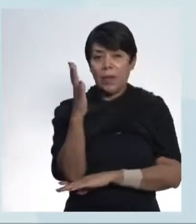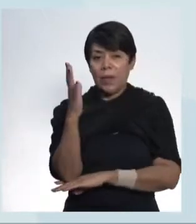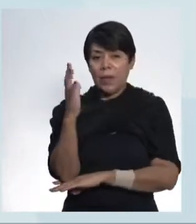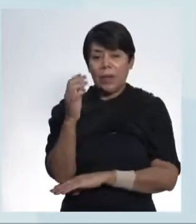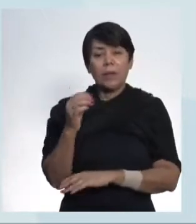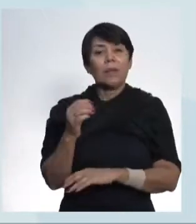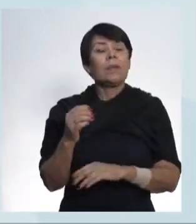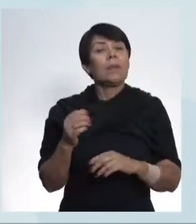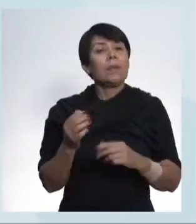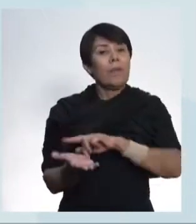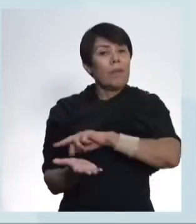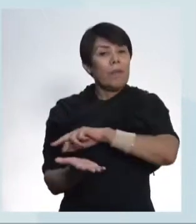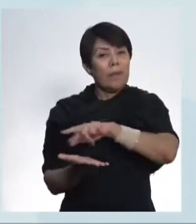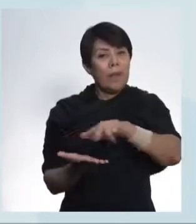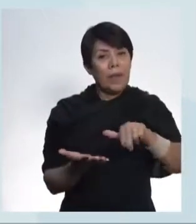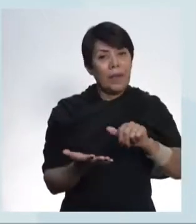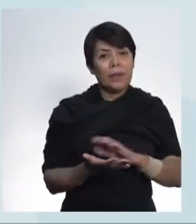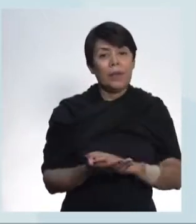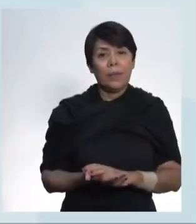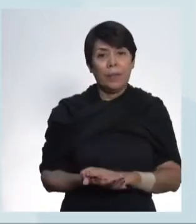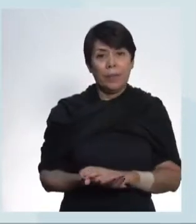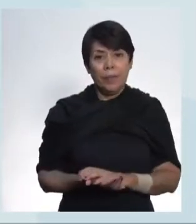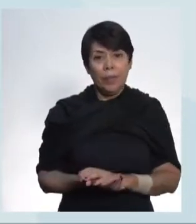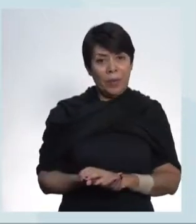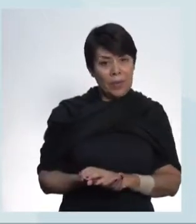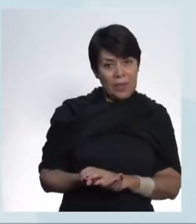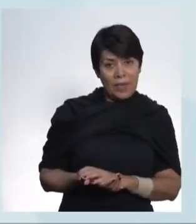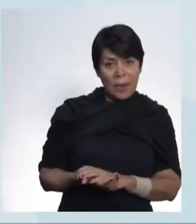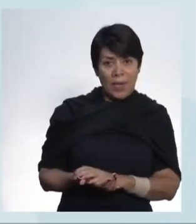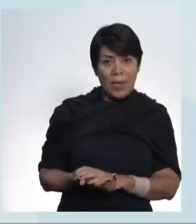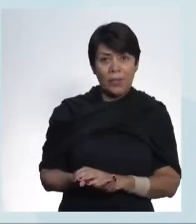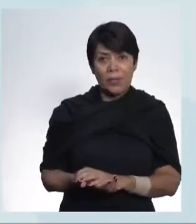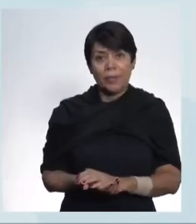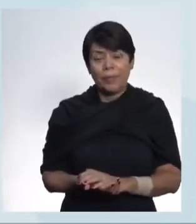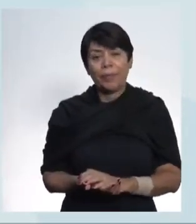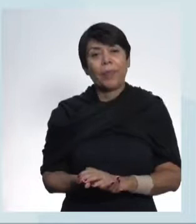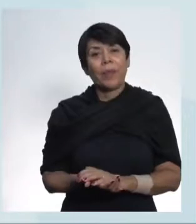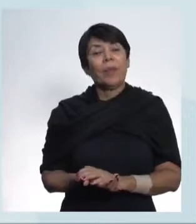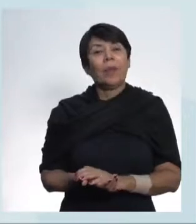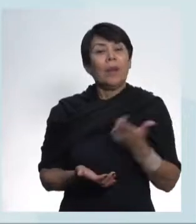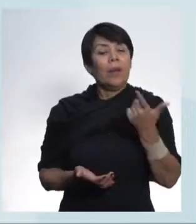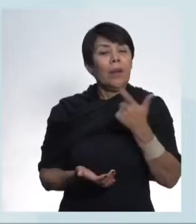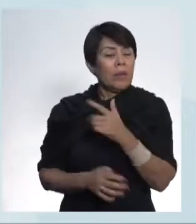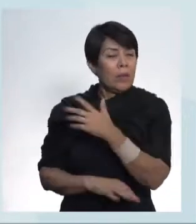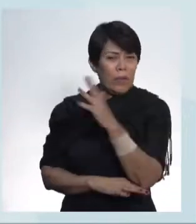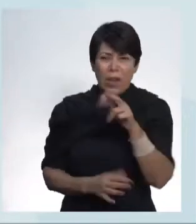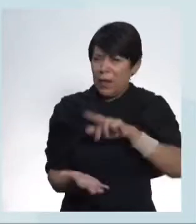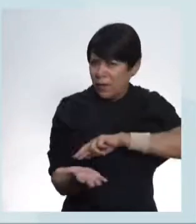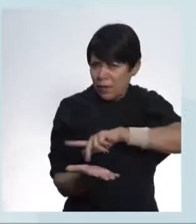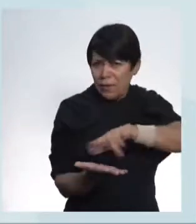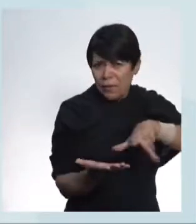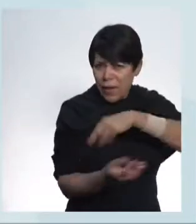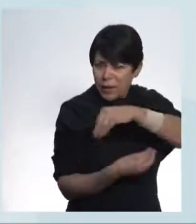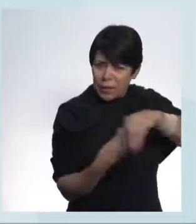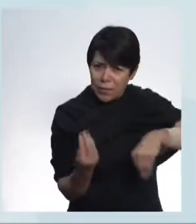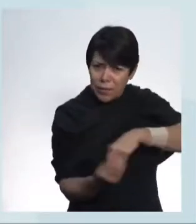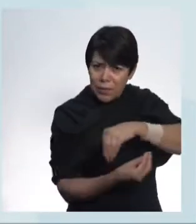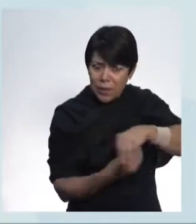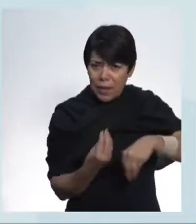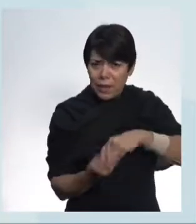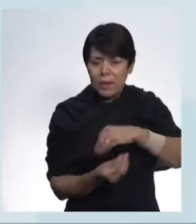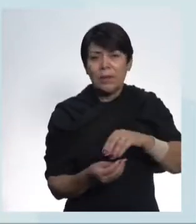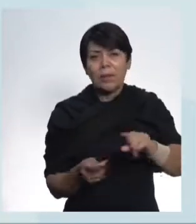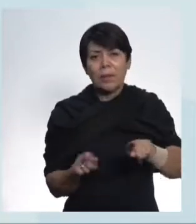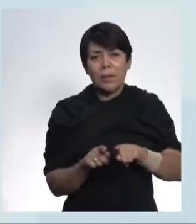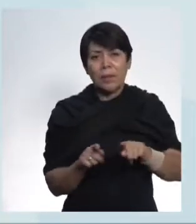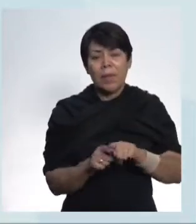estacional semidecídua. Tem também uma estacional decidual e também agrega manguezais, restingas e